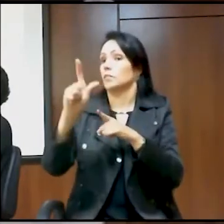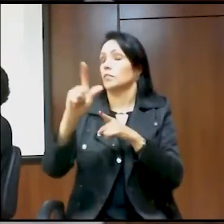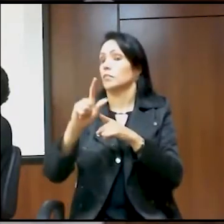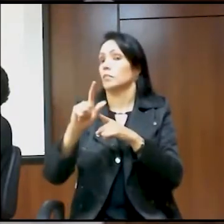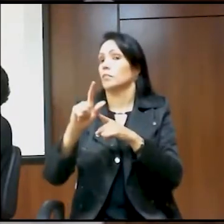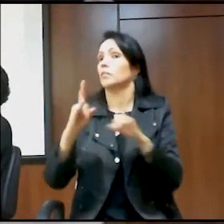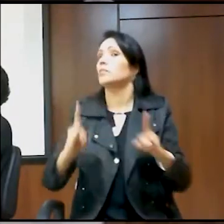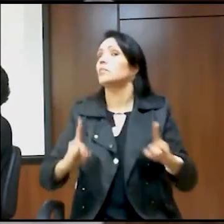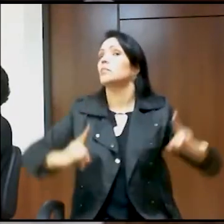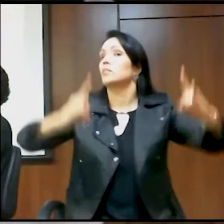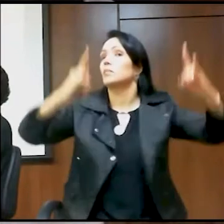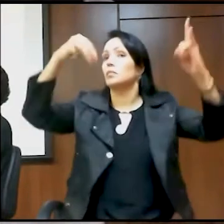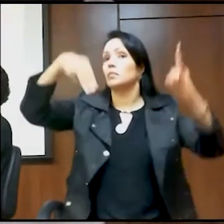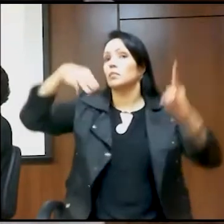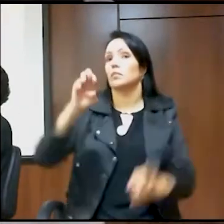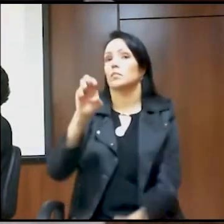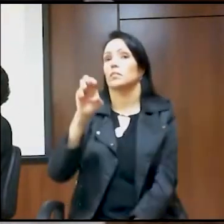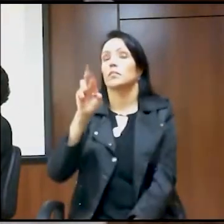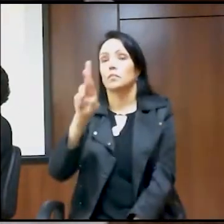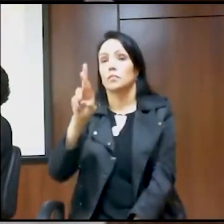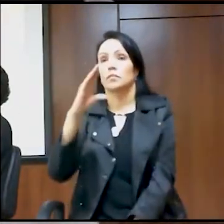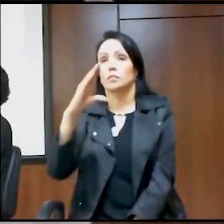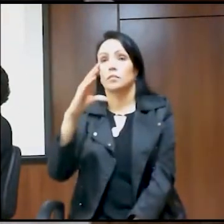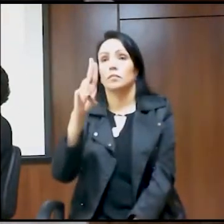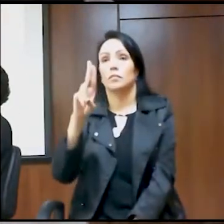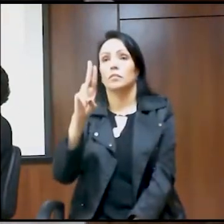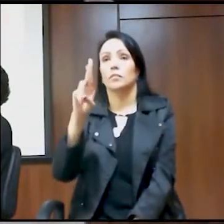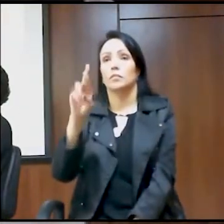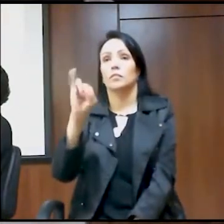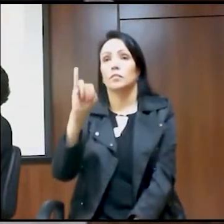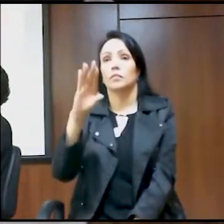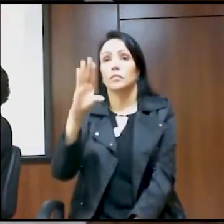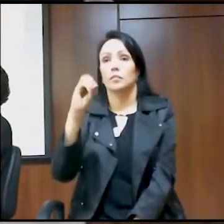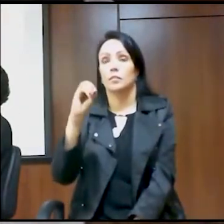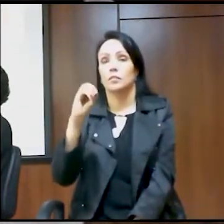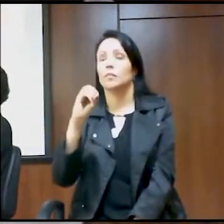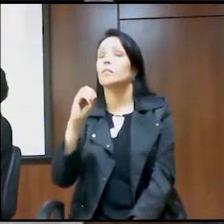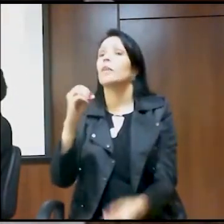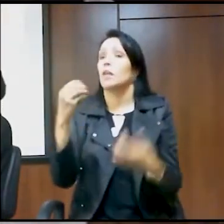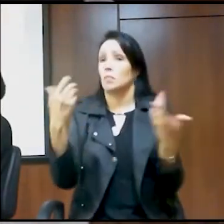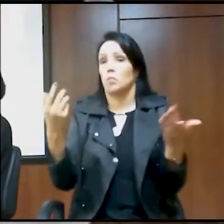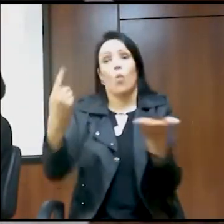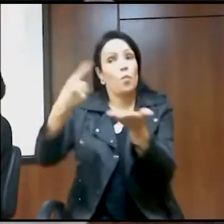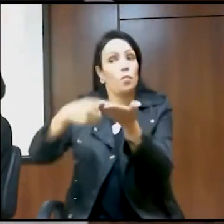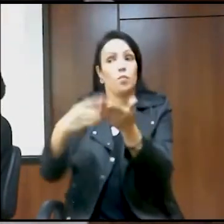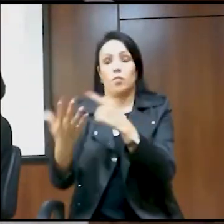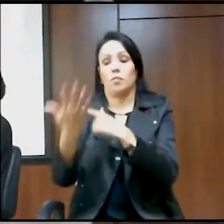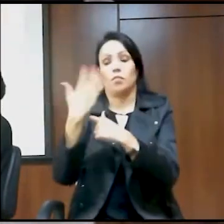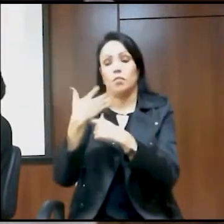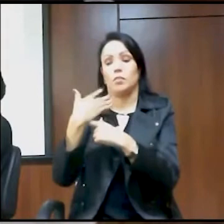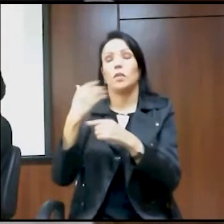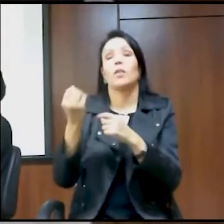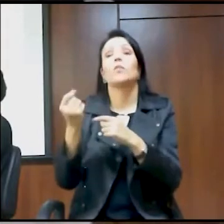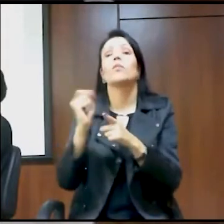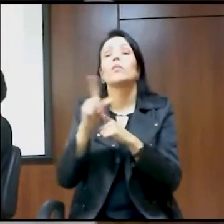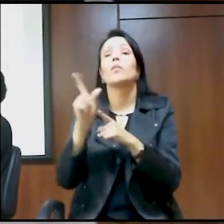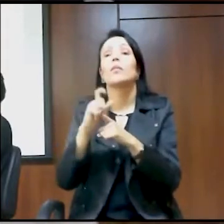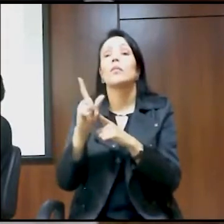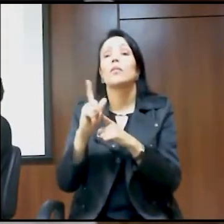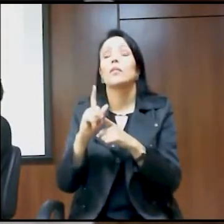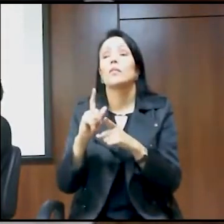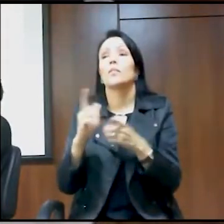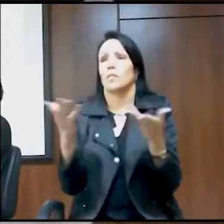Mercúrio tiveram uma promessa de auxílio aluguel. Hoje nós temos, né, e nós acompanhamos, a Defensoria Pública inclusive